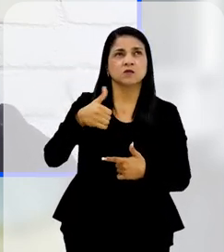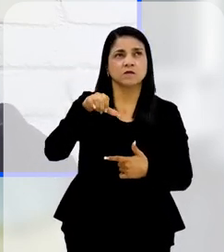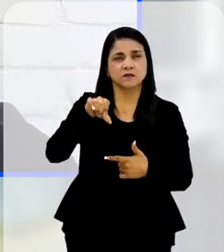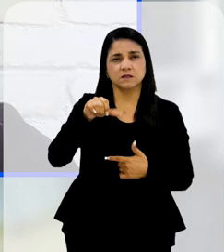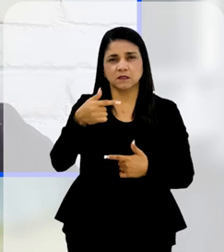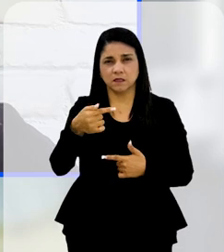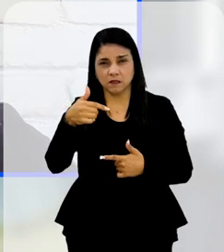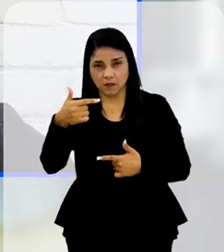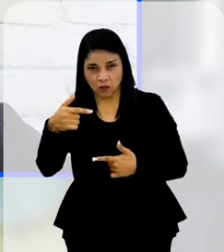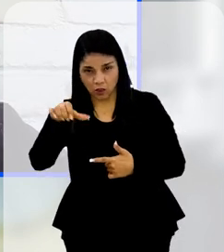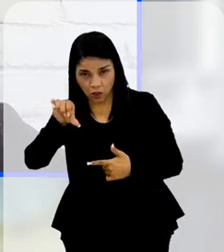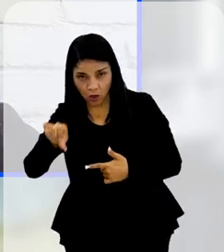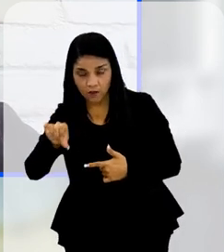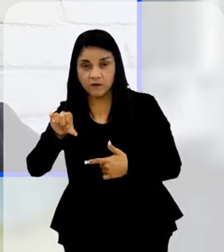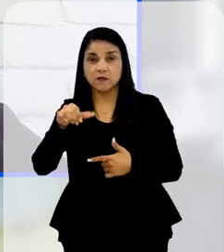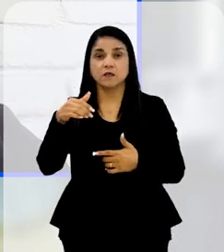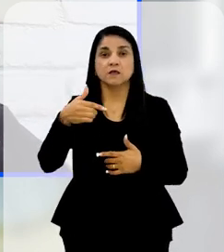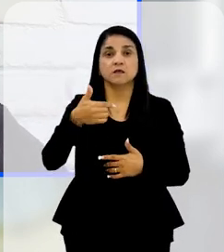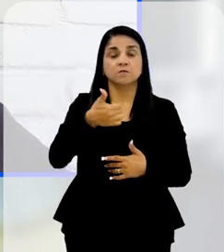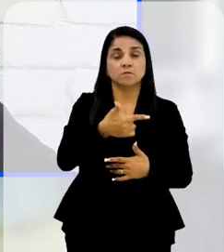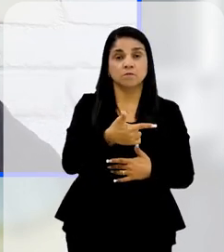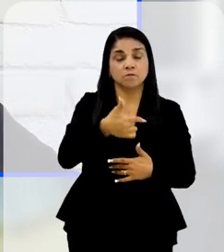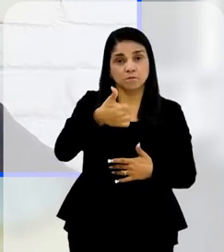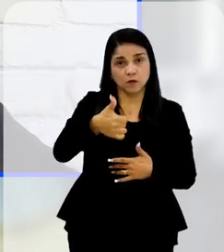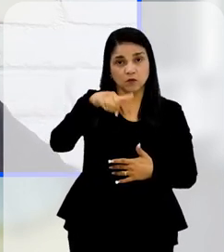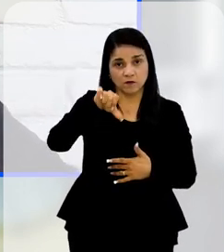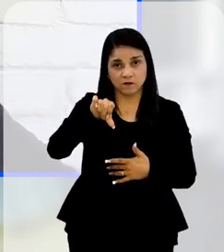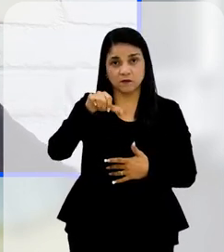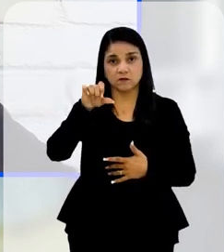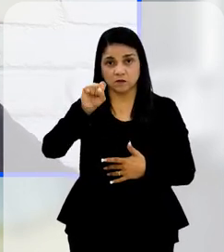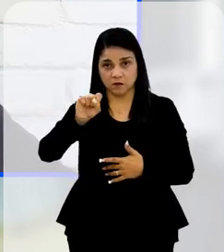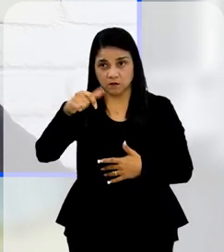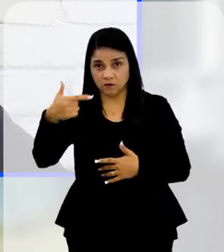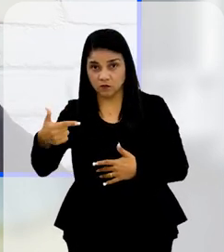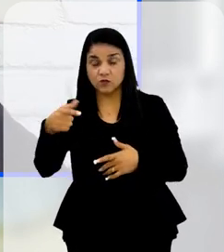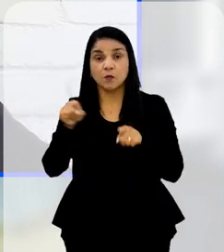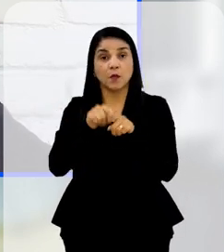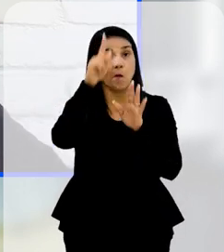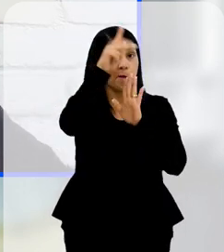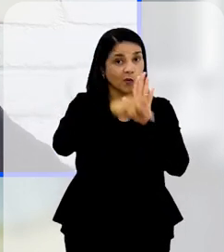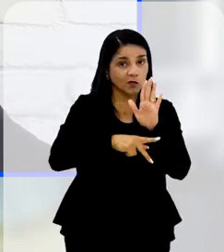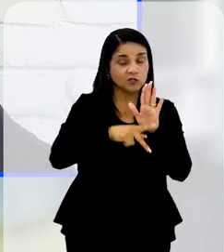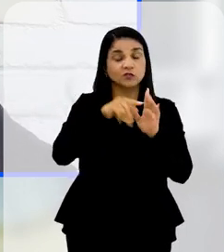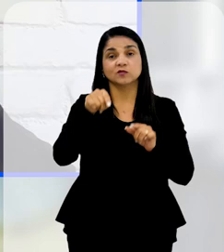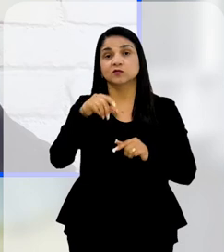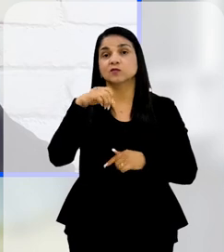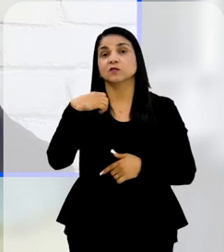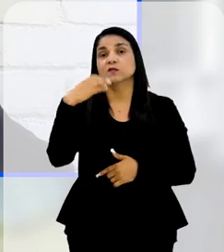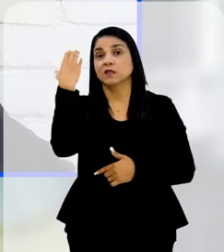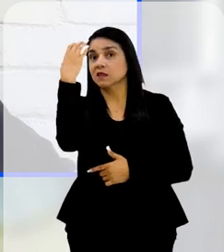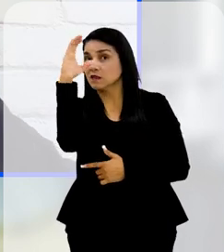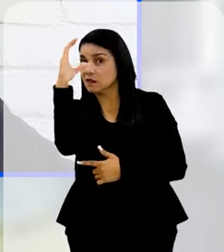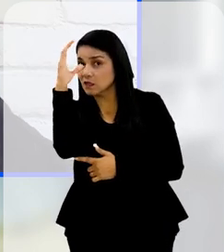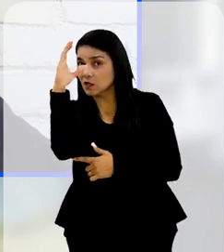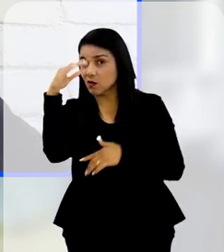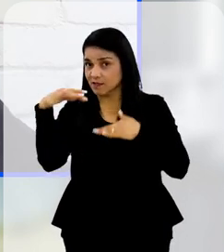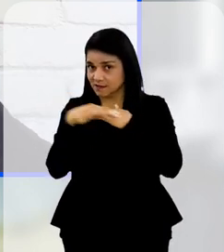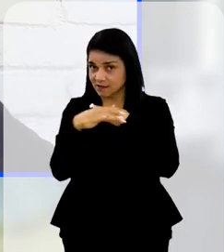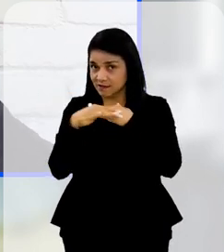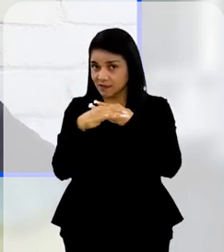dos criadores do projeto Niterói, que foi uma experiência piloto da construção da municipalização, do